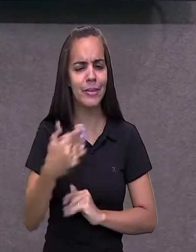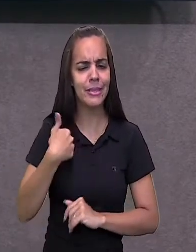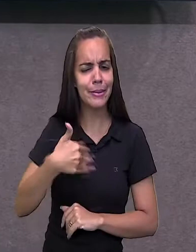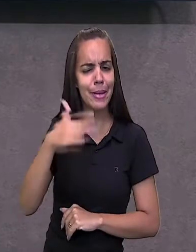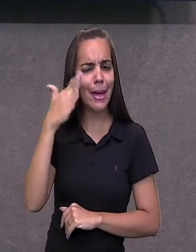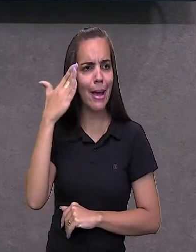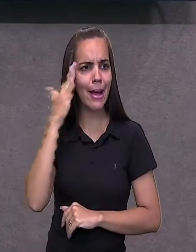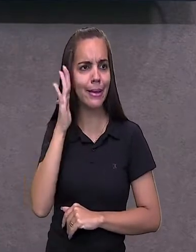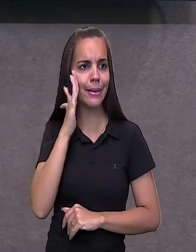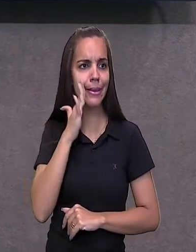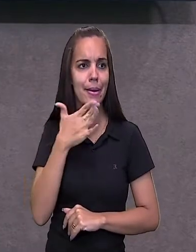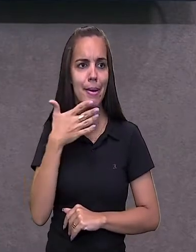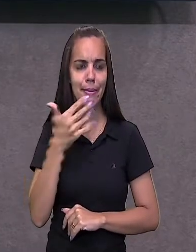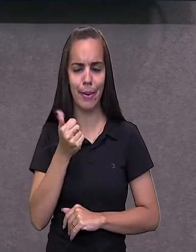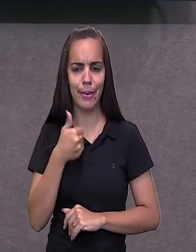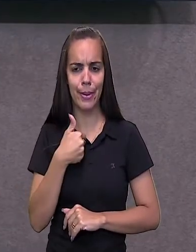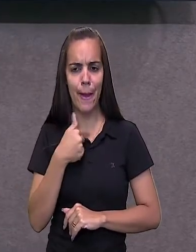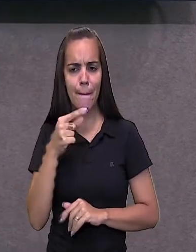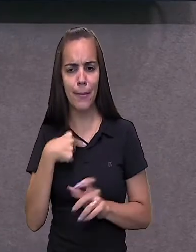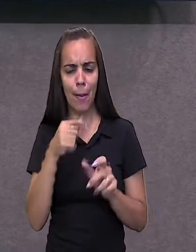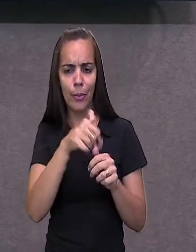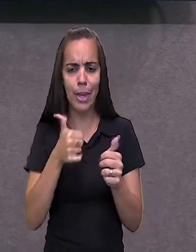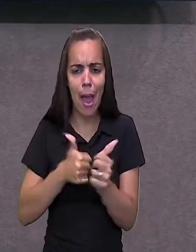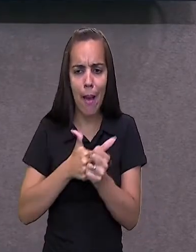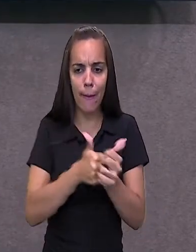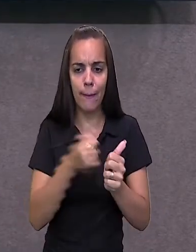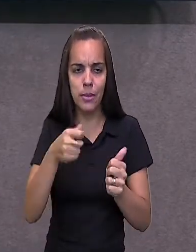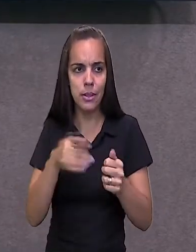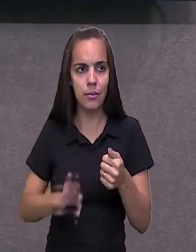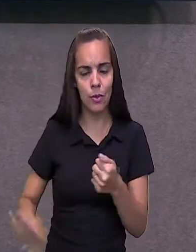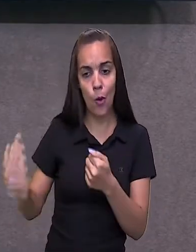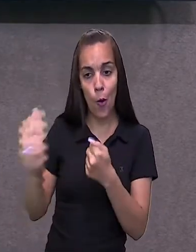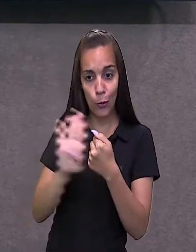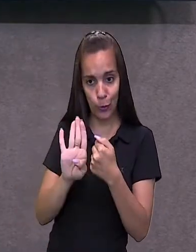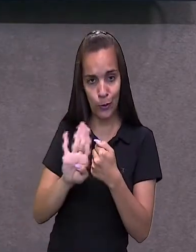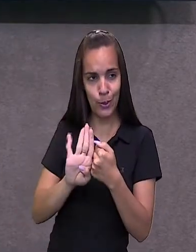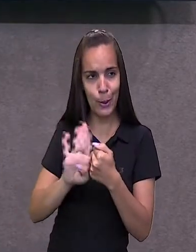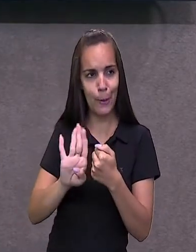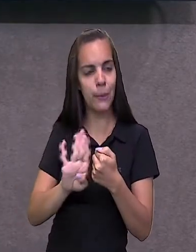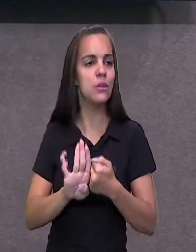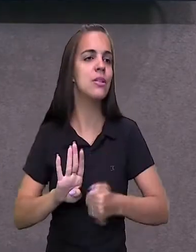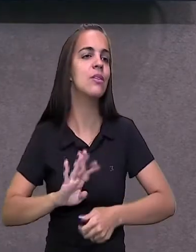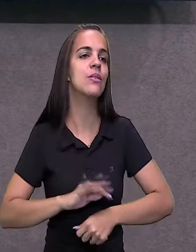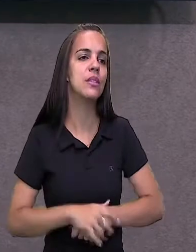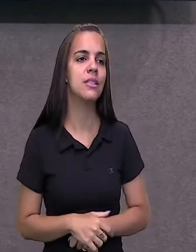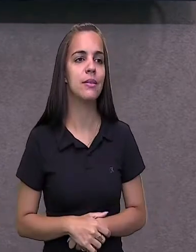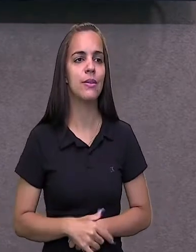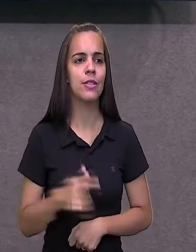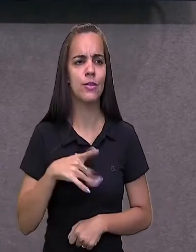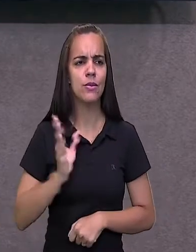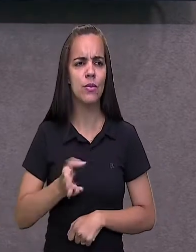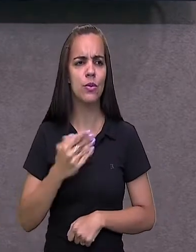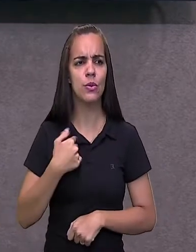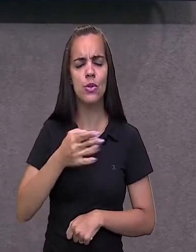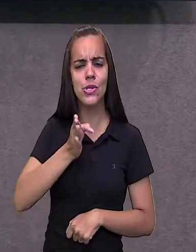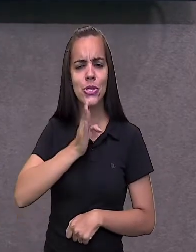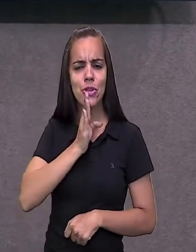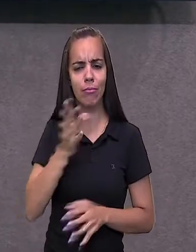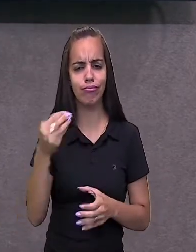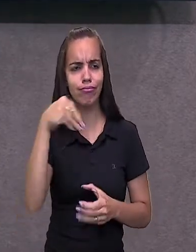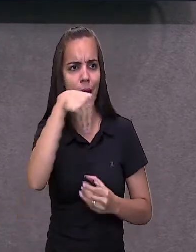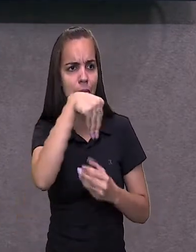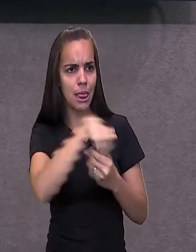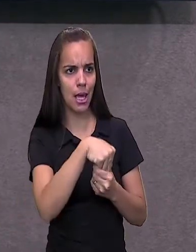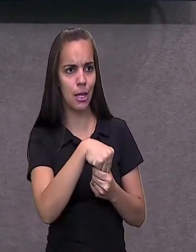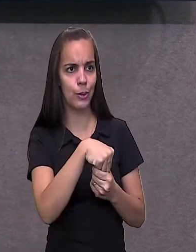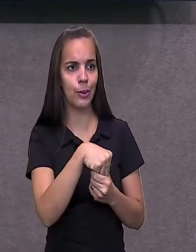para fazer referência ao substantivo, podendo indicar que se trata de um ser já conhecido do interlocutor ou